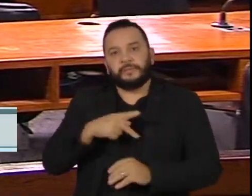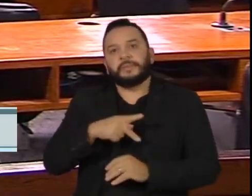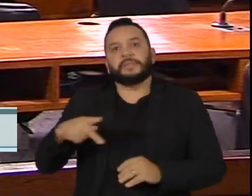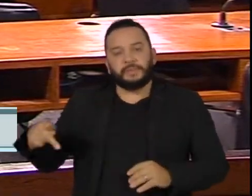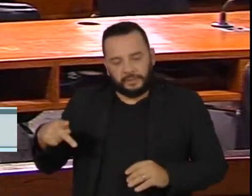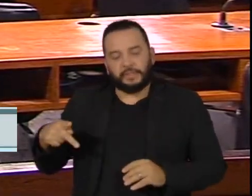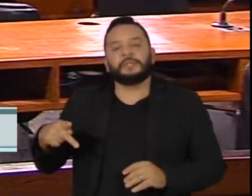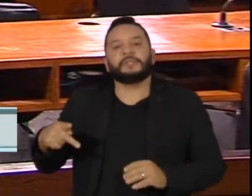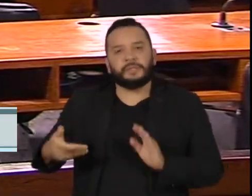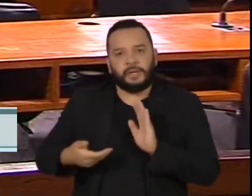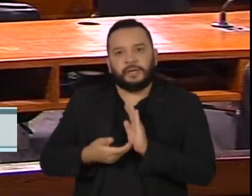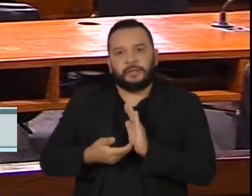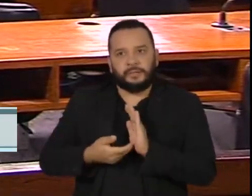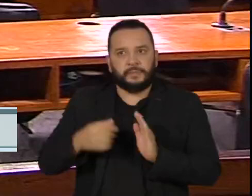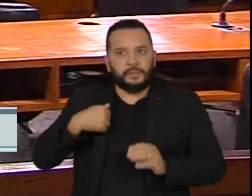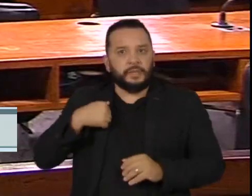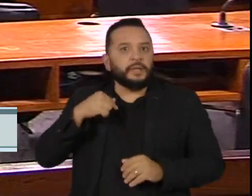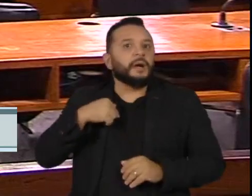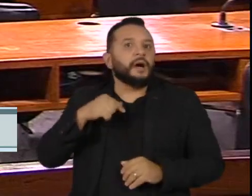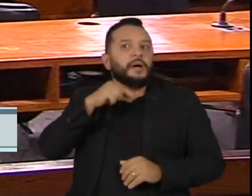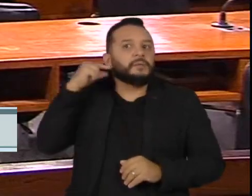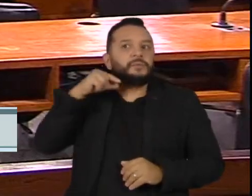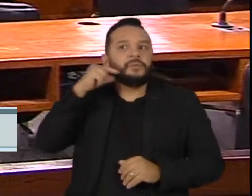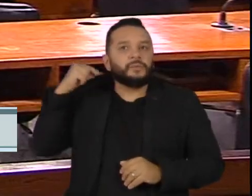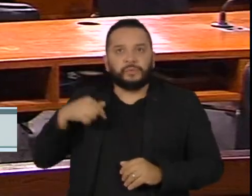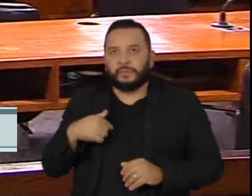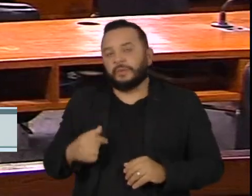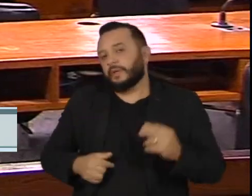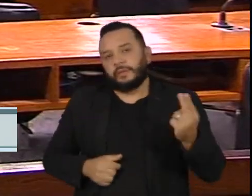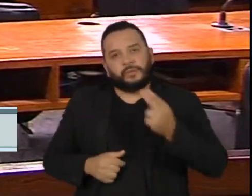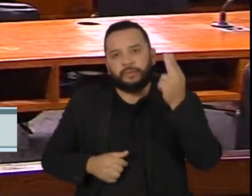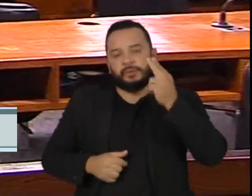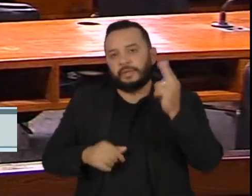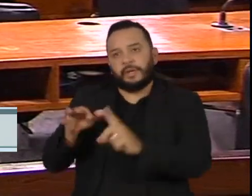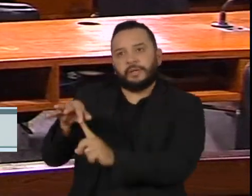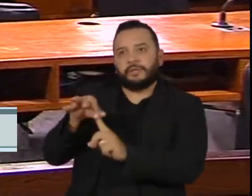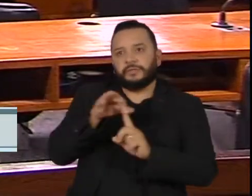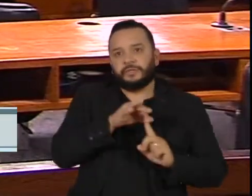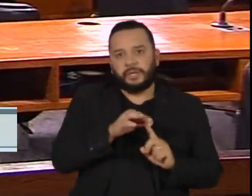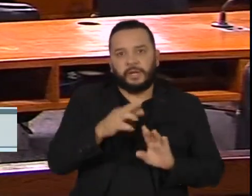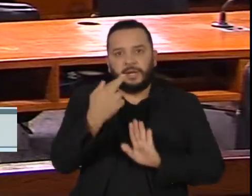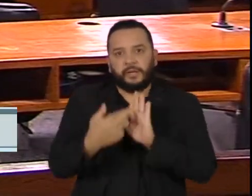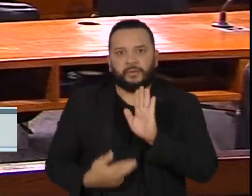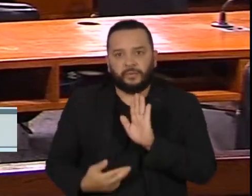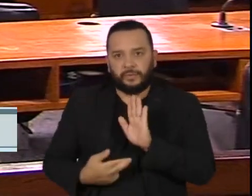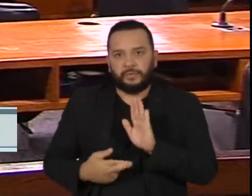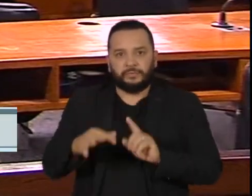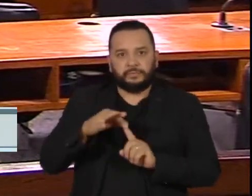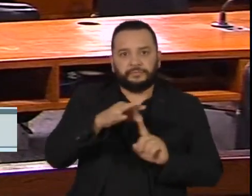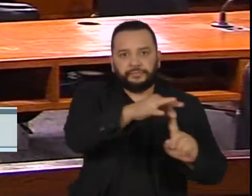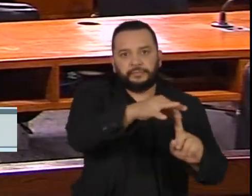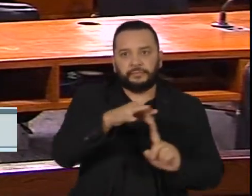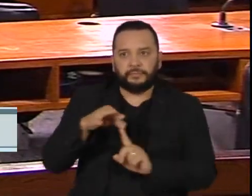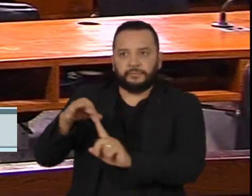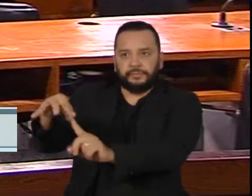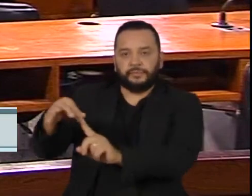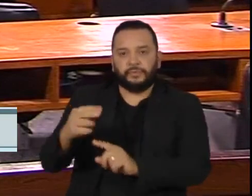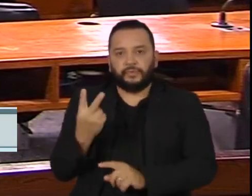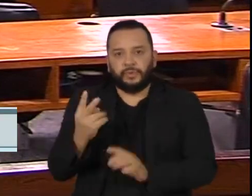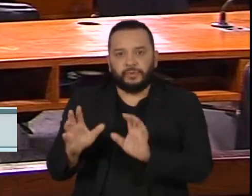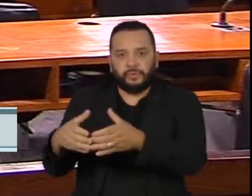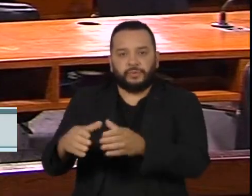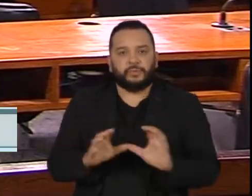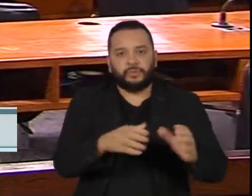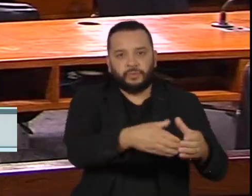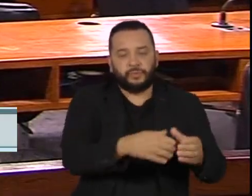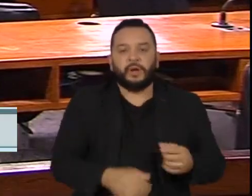Câmara, Arthur Lira, o que impediu a eleição de um relator a 2 dessas comissões. Parte dos senadores acusou